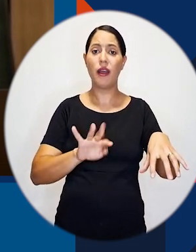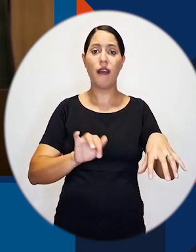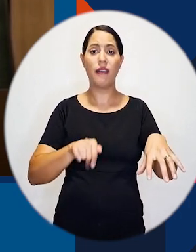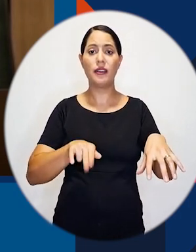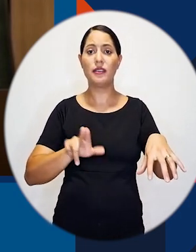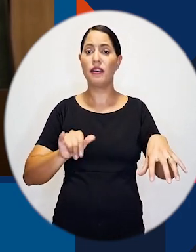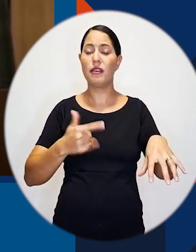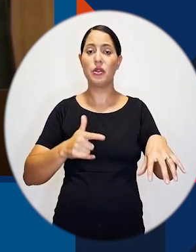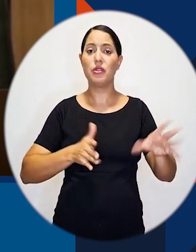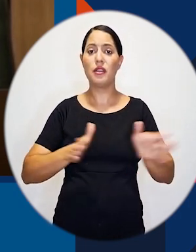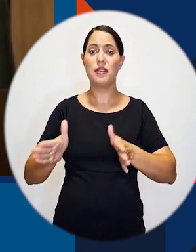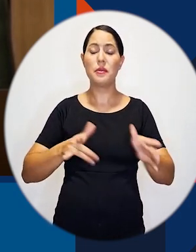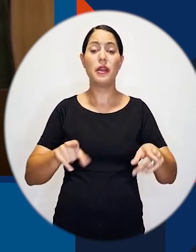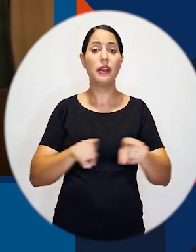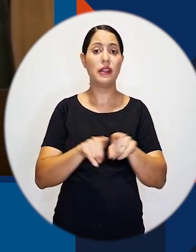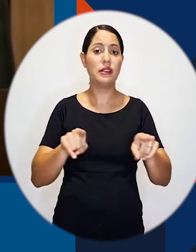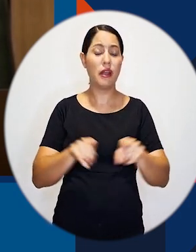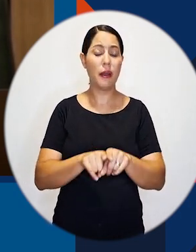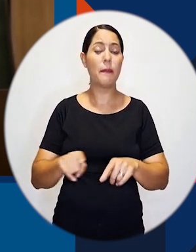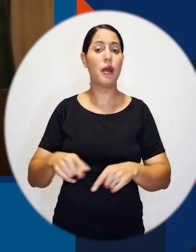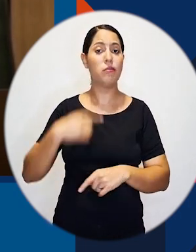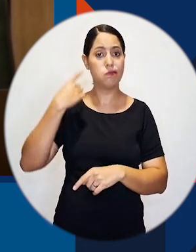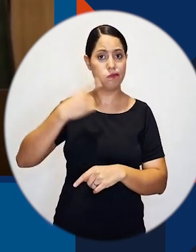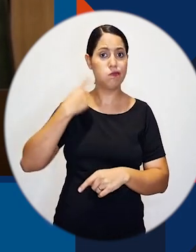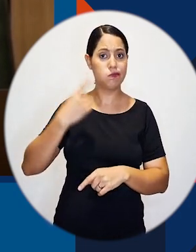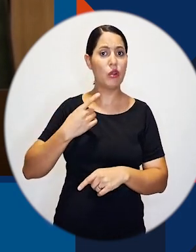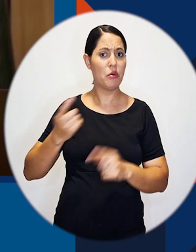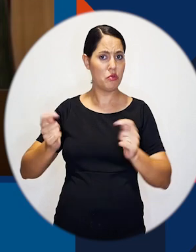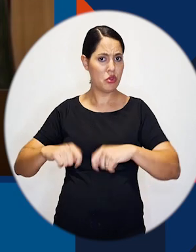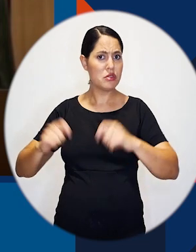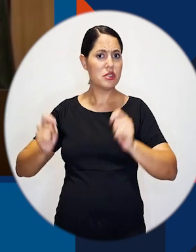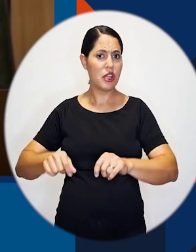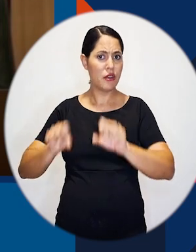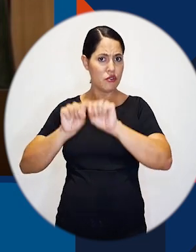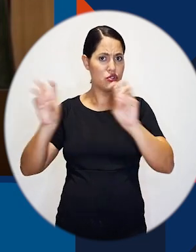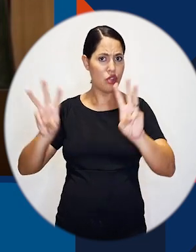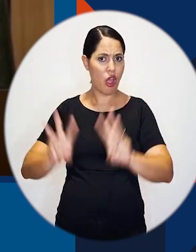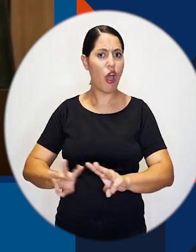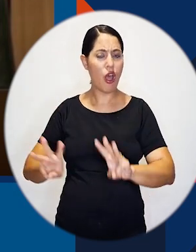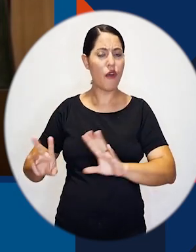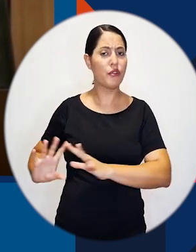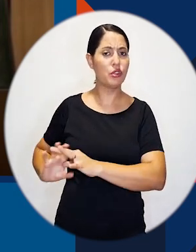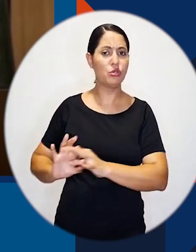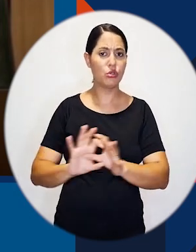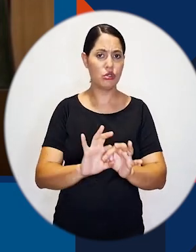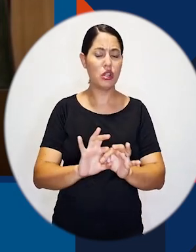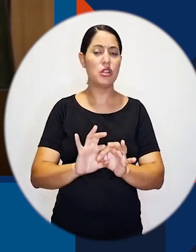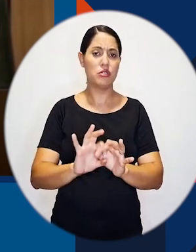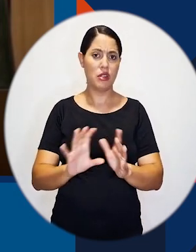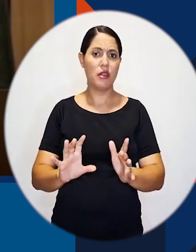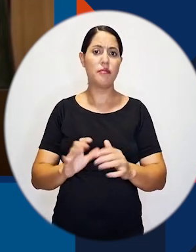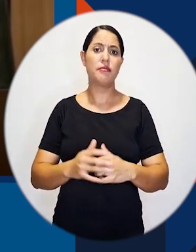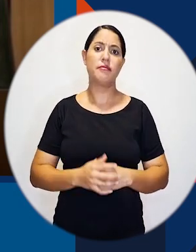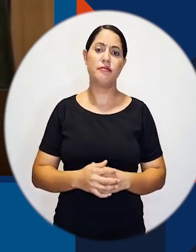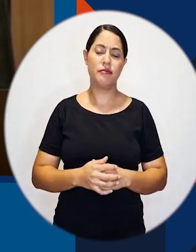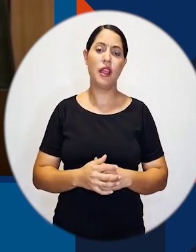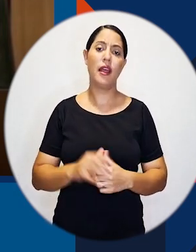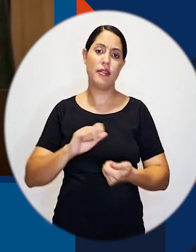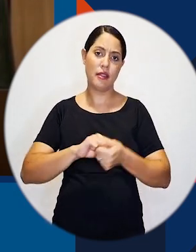por grandes escritórios de advocacia que teriam condições, sim, de adquirir software para fazer o uso do